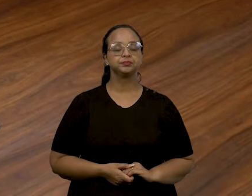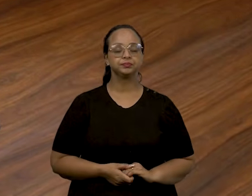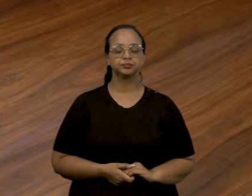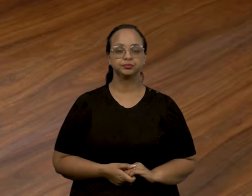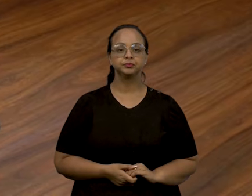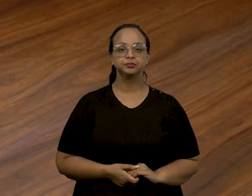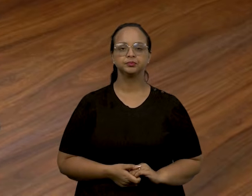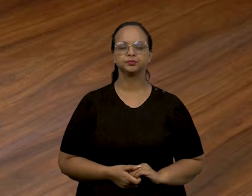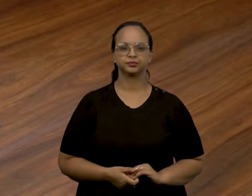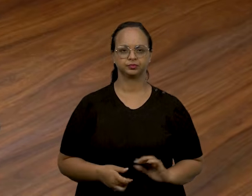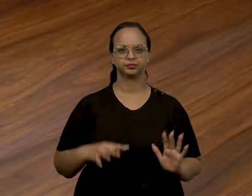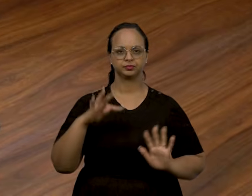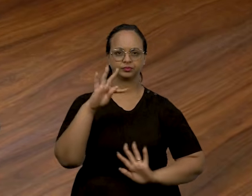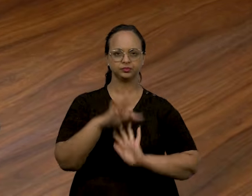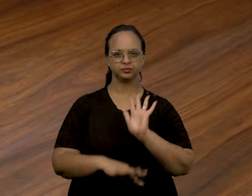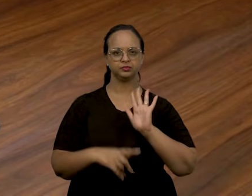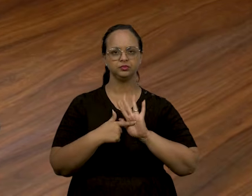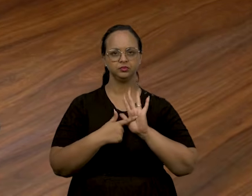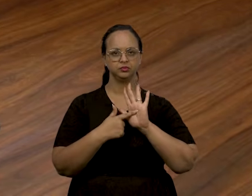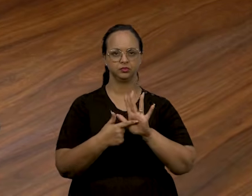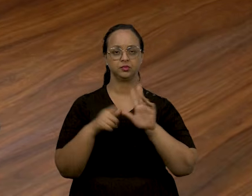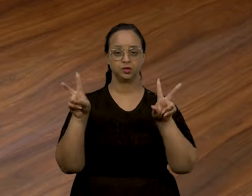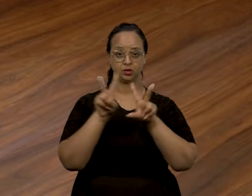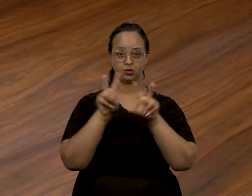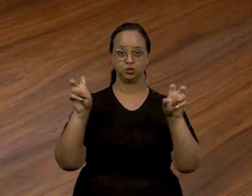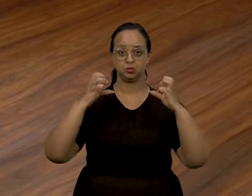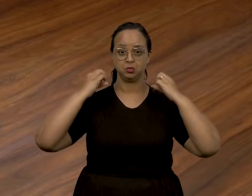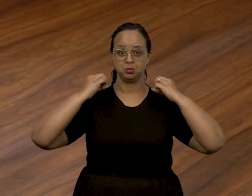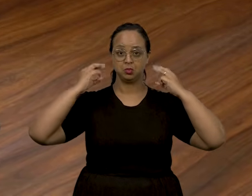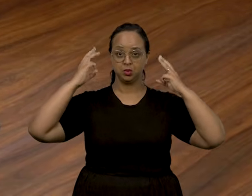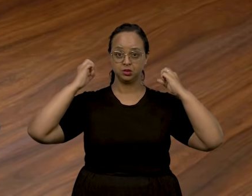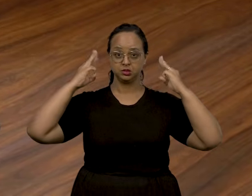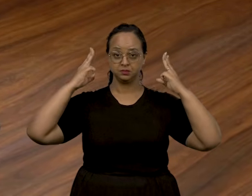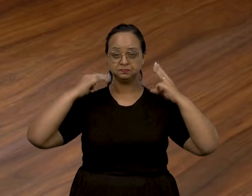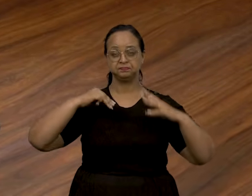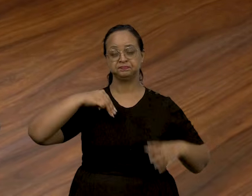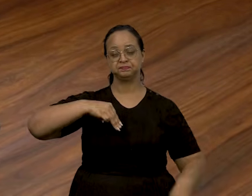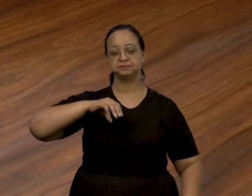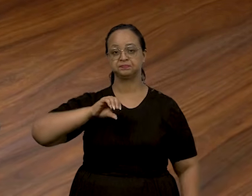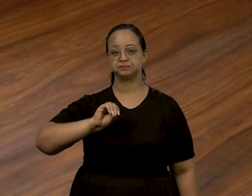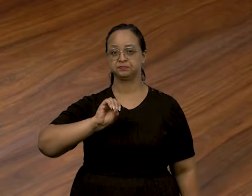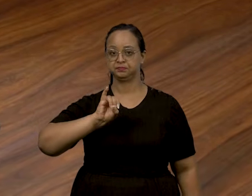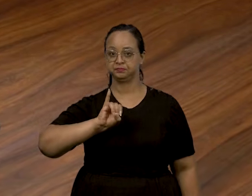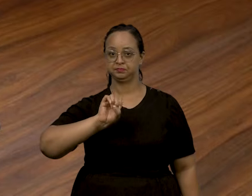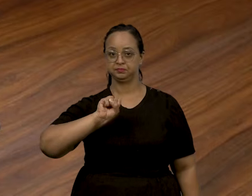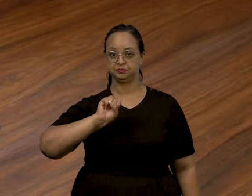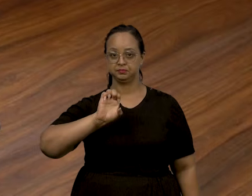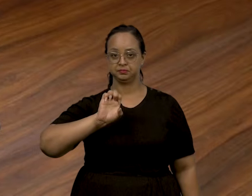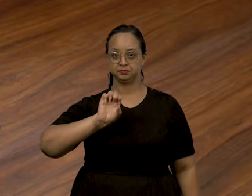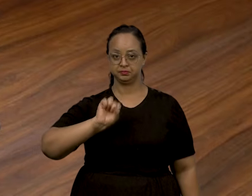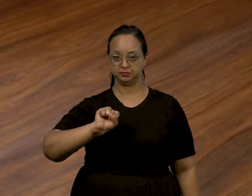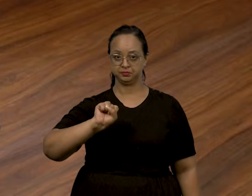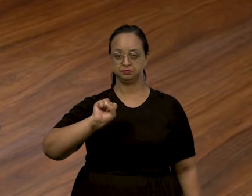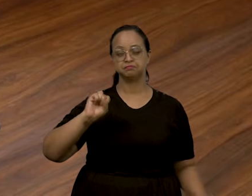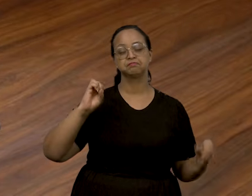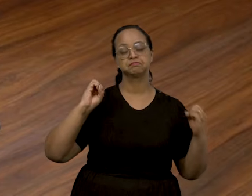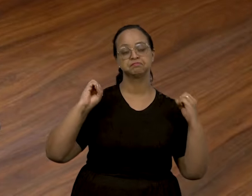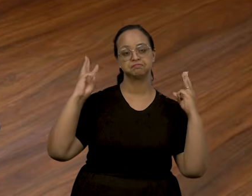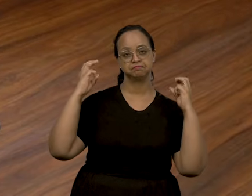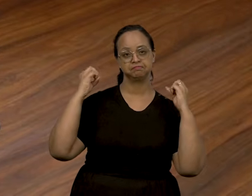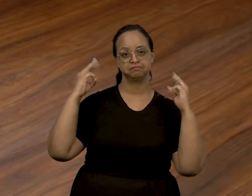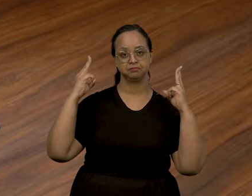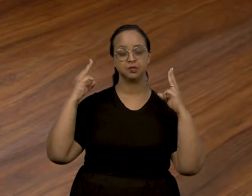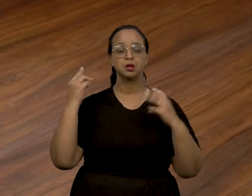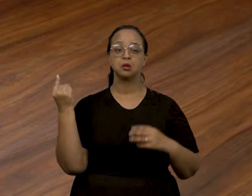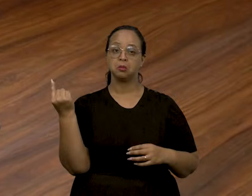ele tinha, né, ali a orientação no monte das leis e ele pôs elas em prática. Então ele aqui